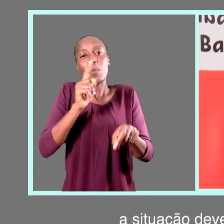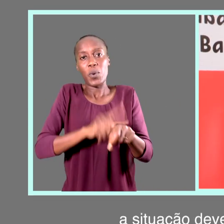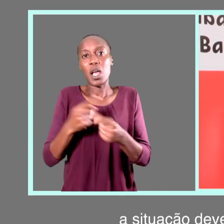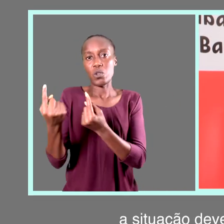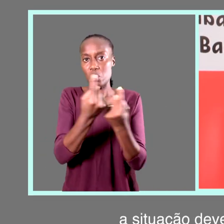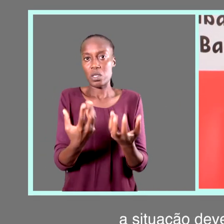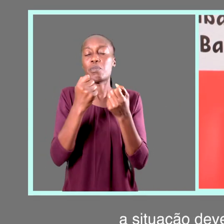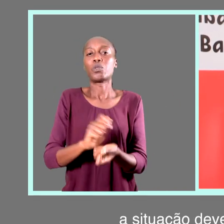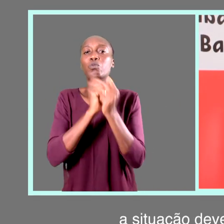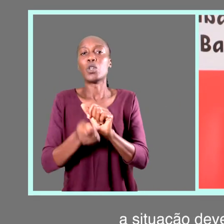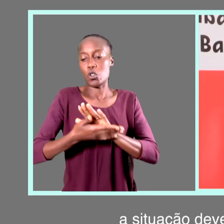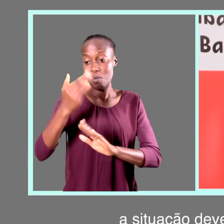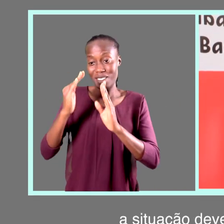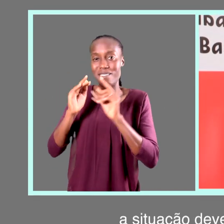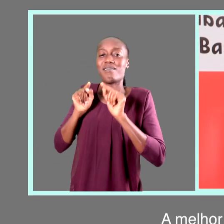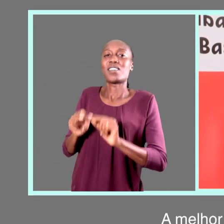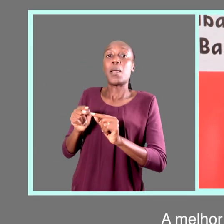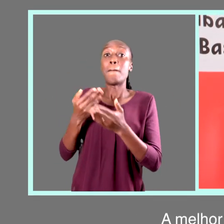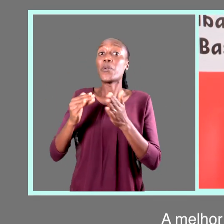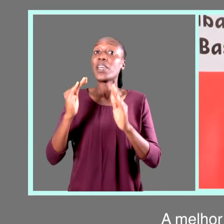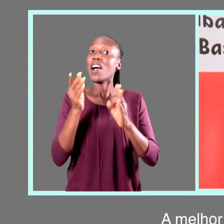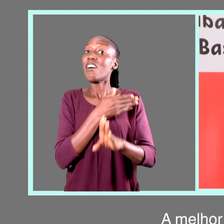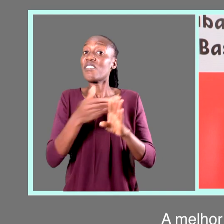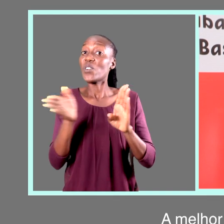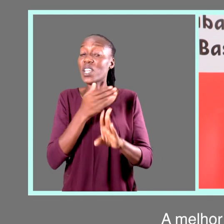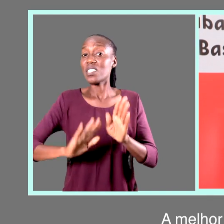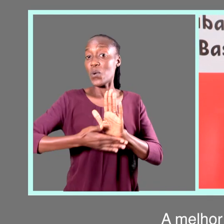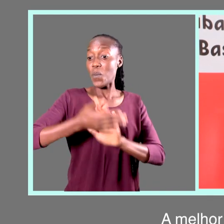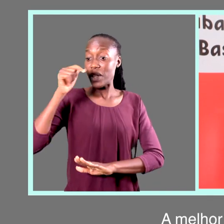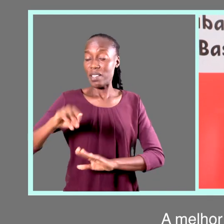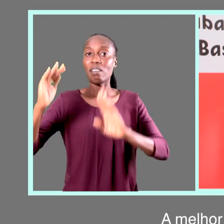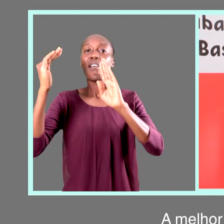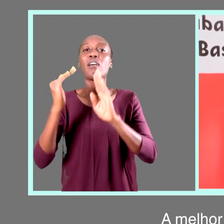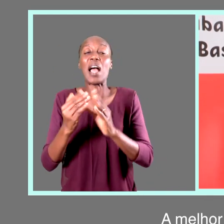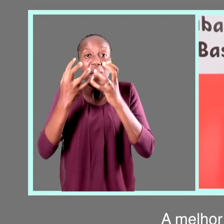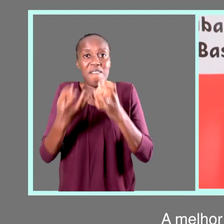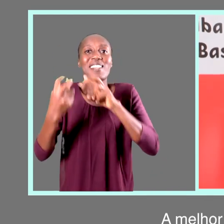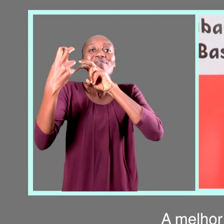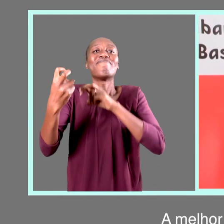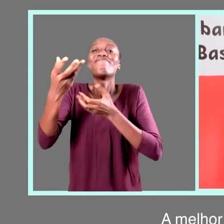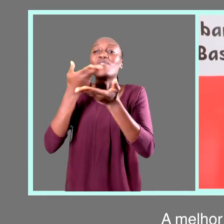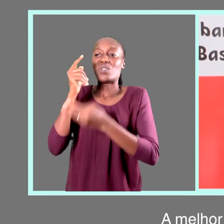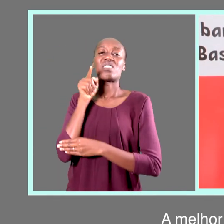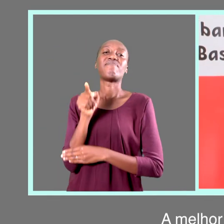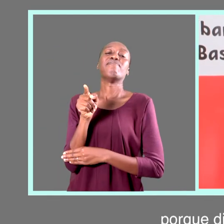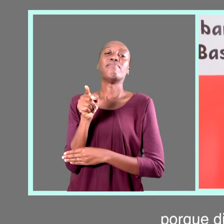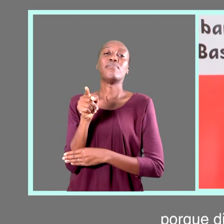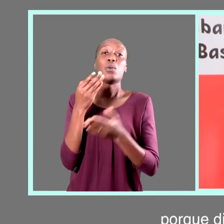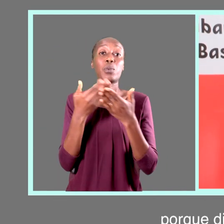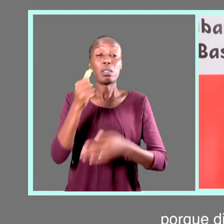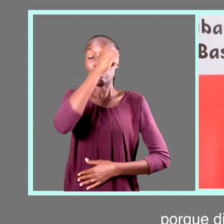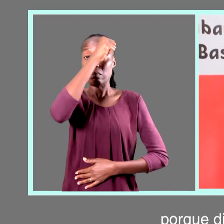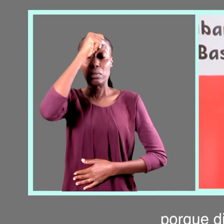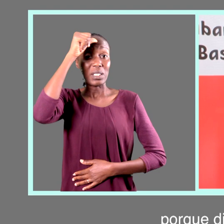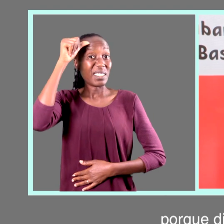a situação poder mudar, mas a partir de casa sim, porque a violência começa lá, a falta de diálogo começa lá,